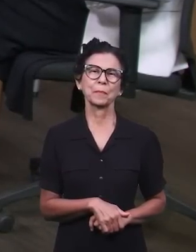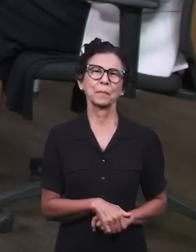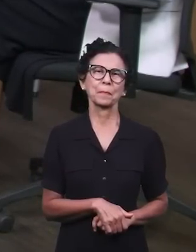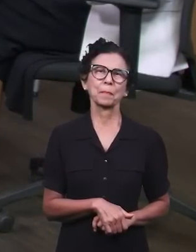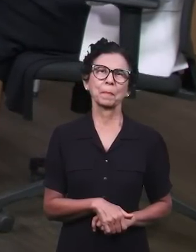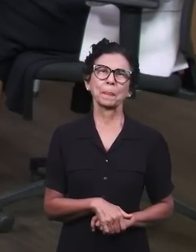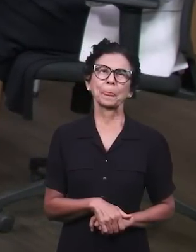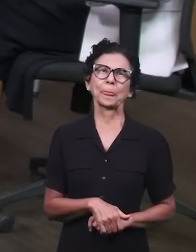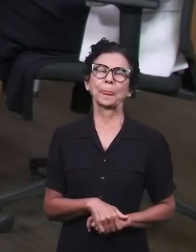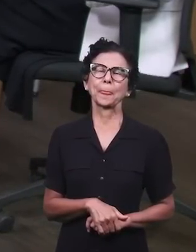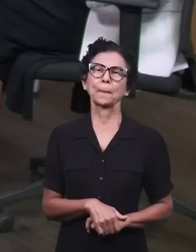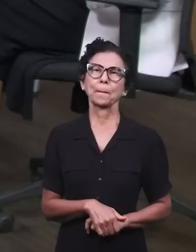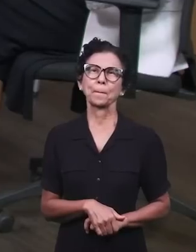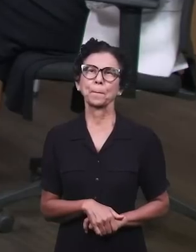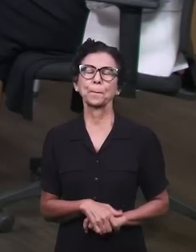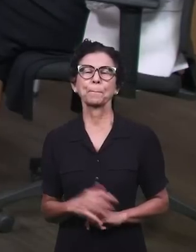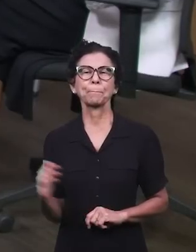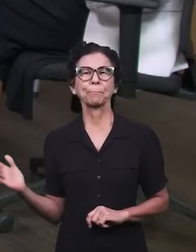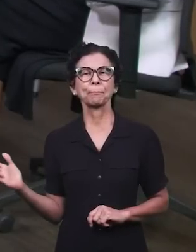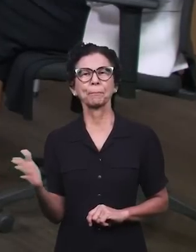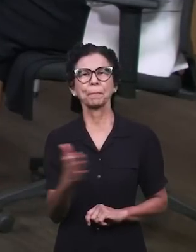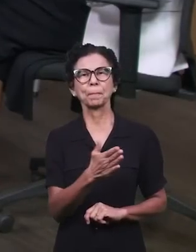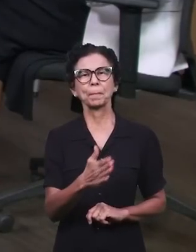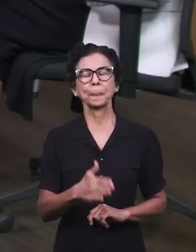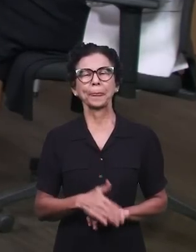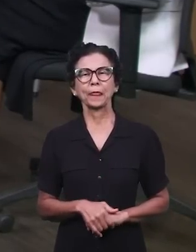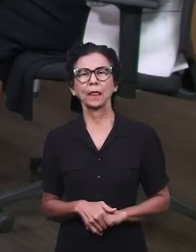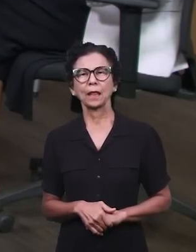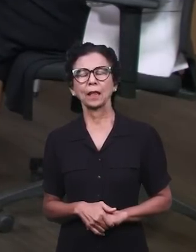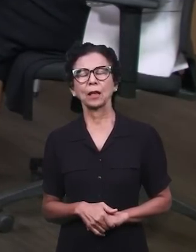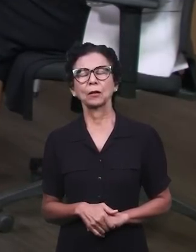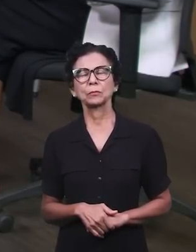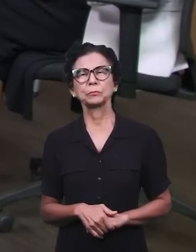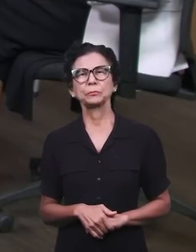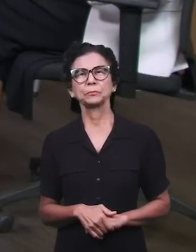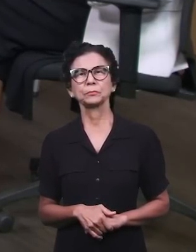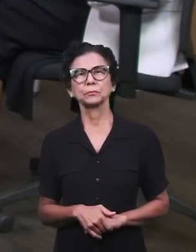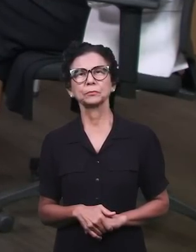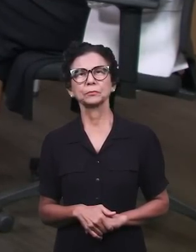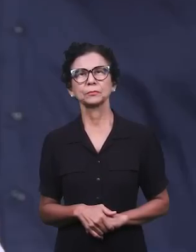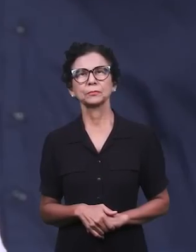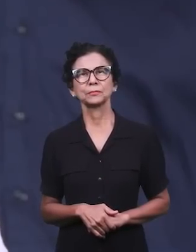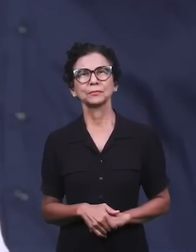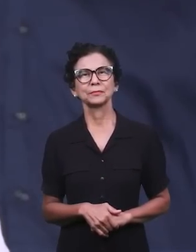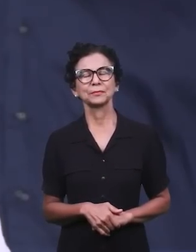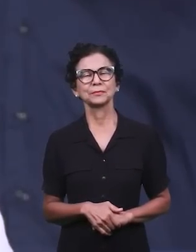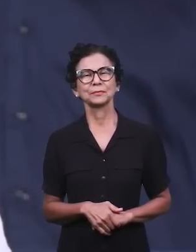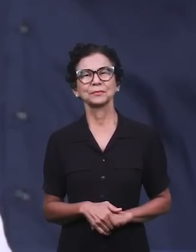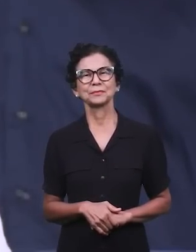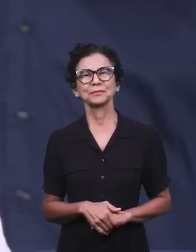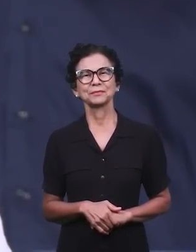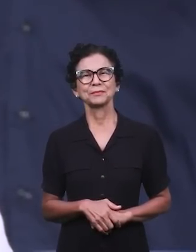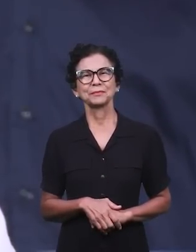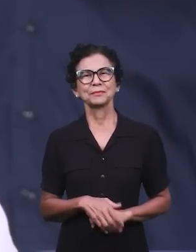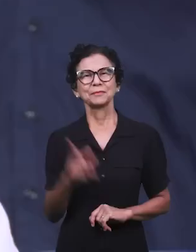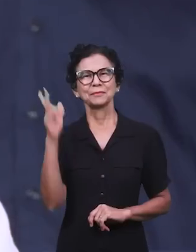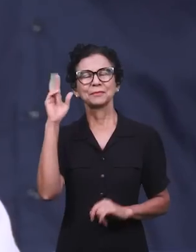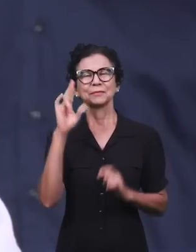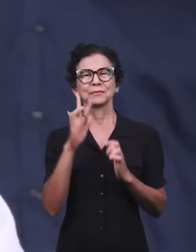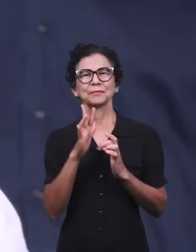falar sobre evangelização em meio às calamidades. Será que é possível, Stephanie? Pode fazer a sua pergunta. Paz do Senhor, sou a